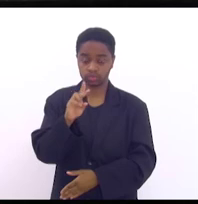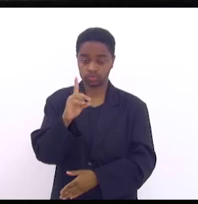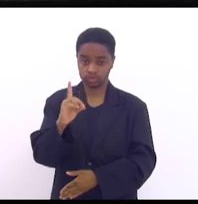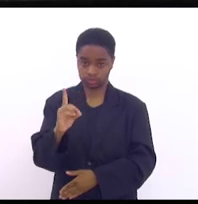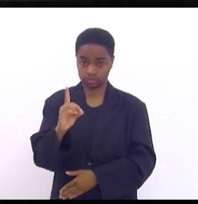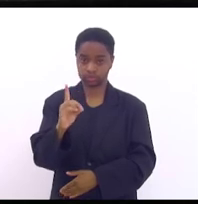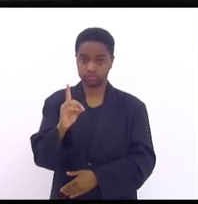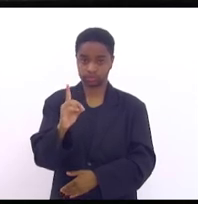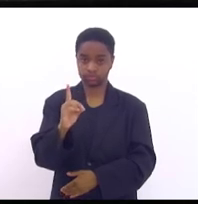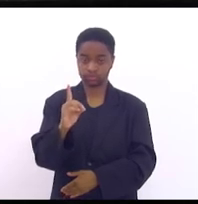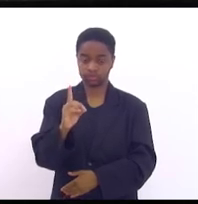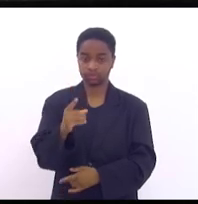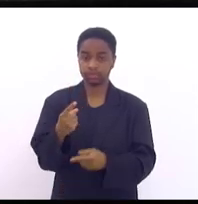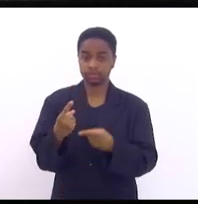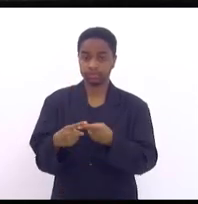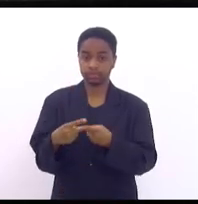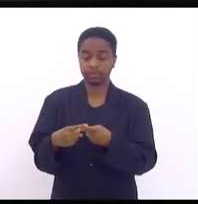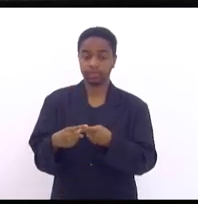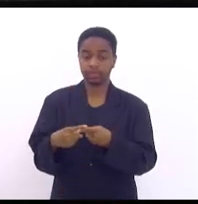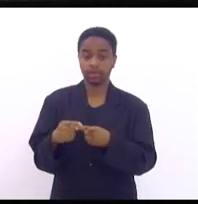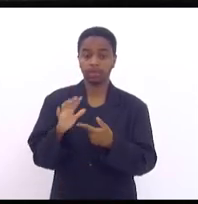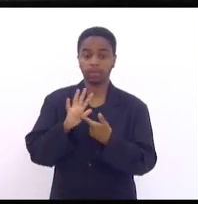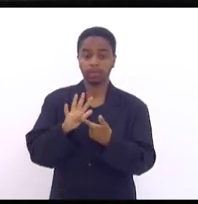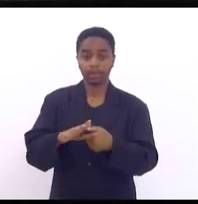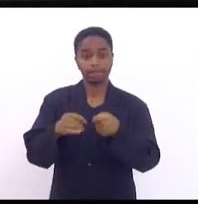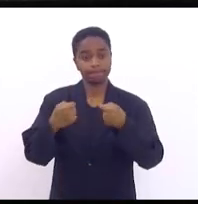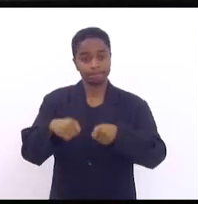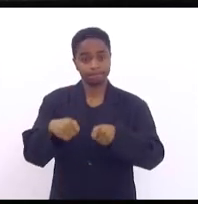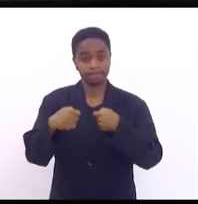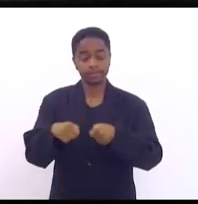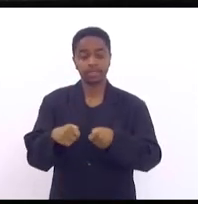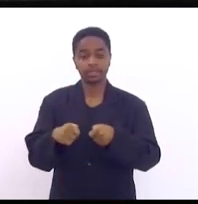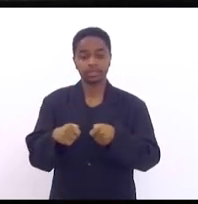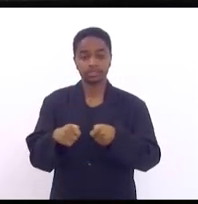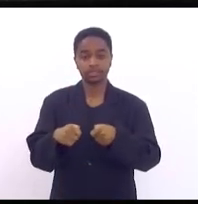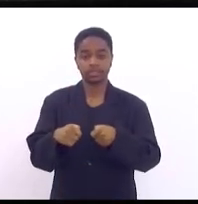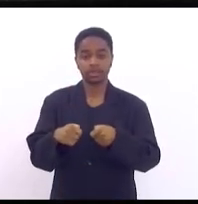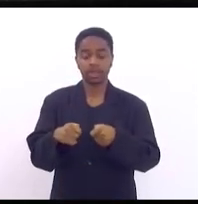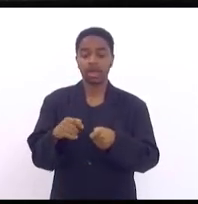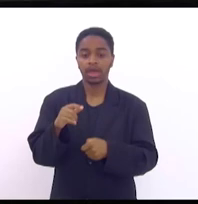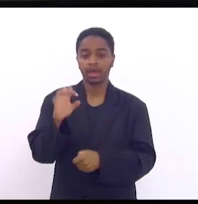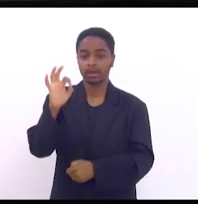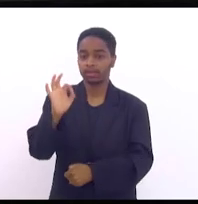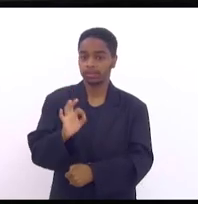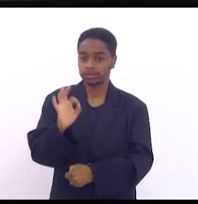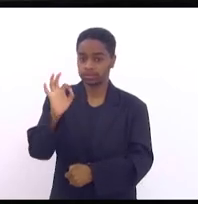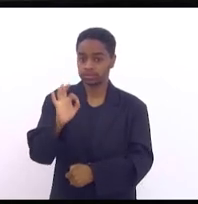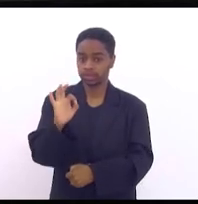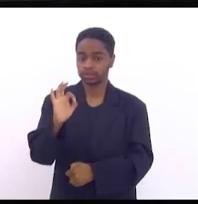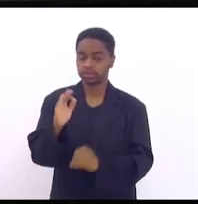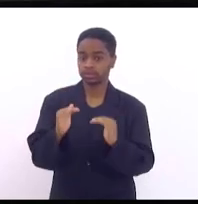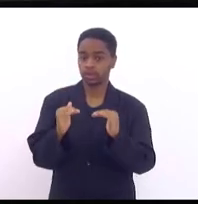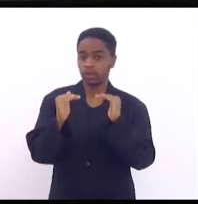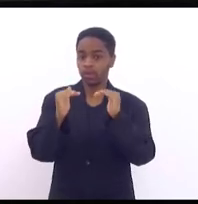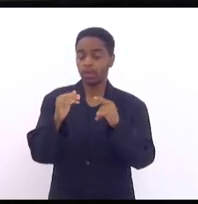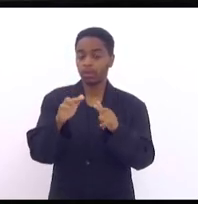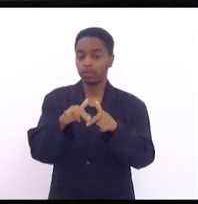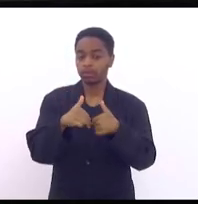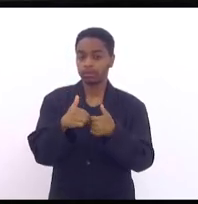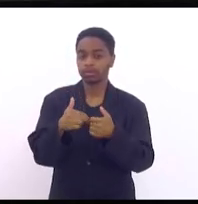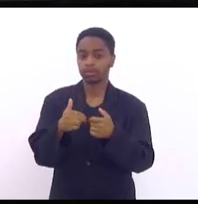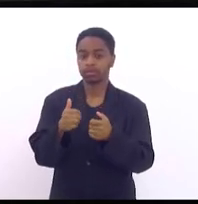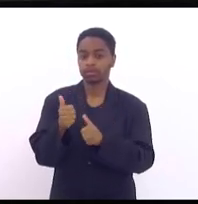qual indicam a necessidade de majoração da alíquota por conta da